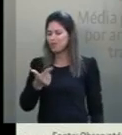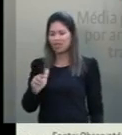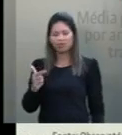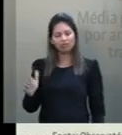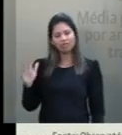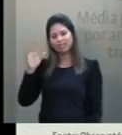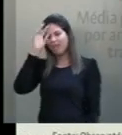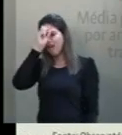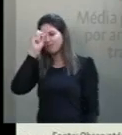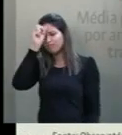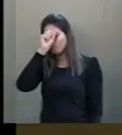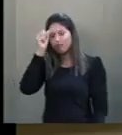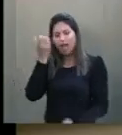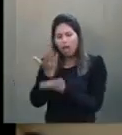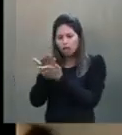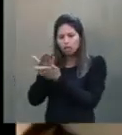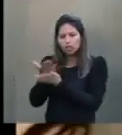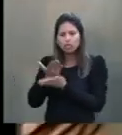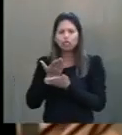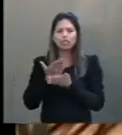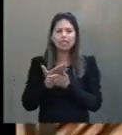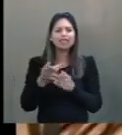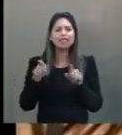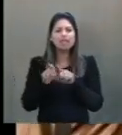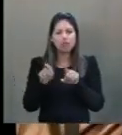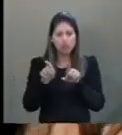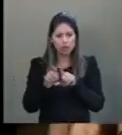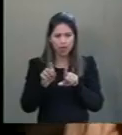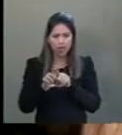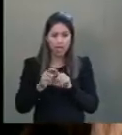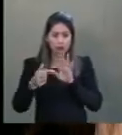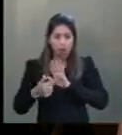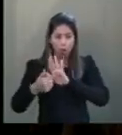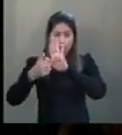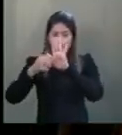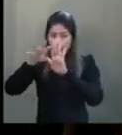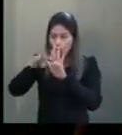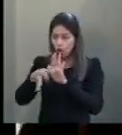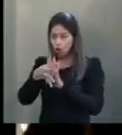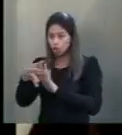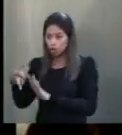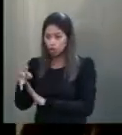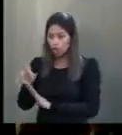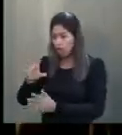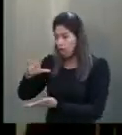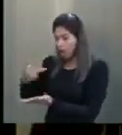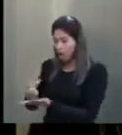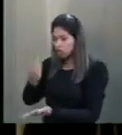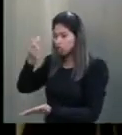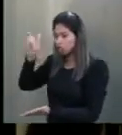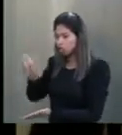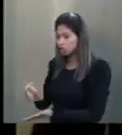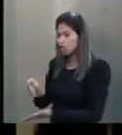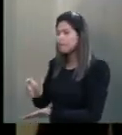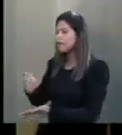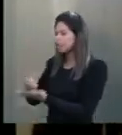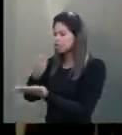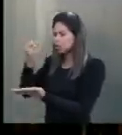estudaram até o 5º ano. Os números do Ministério Público do Trabalho mostram que o resgate de pessoas em condições de